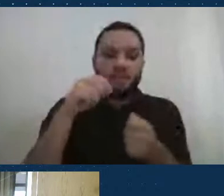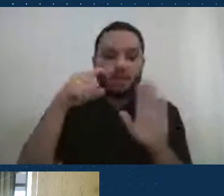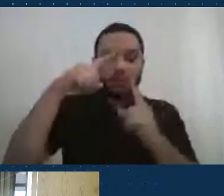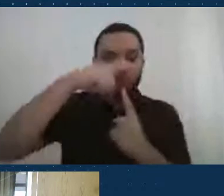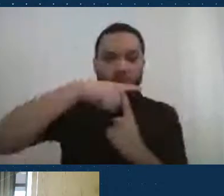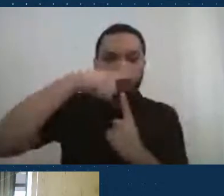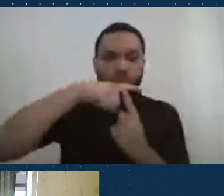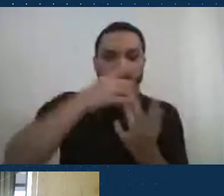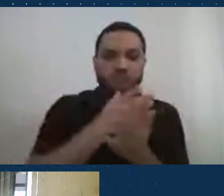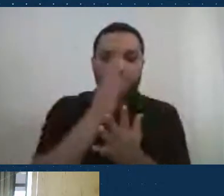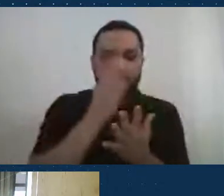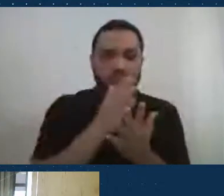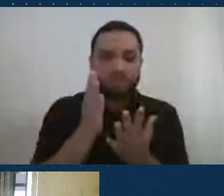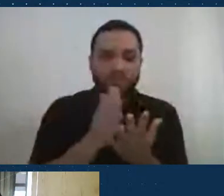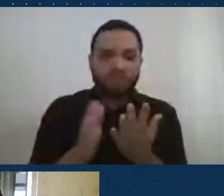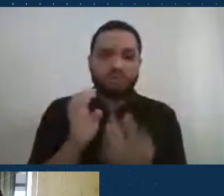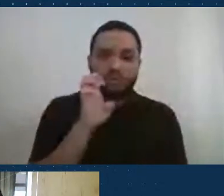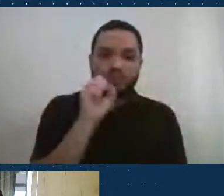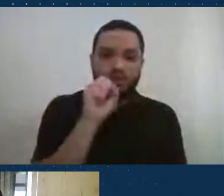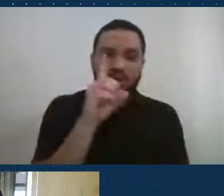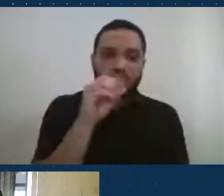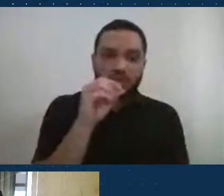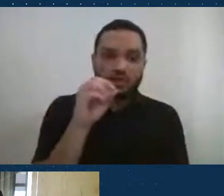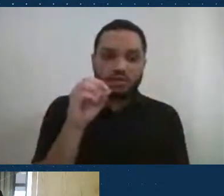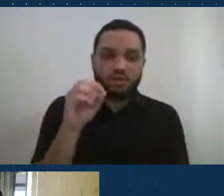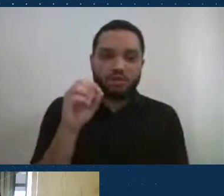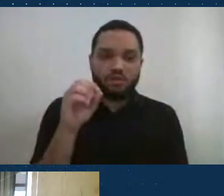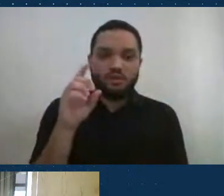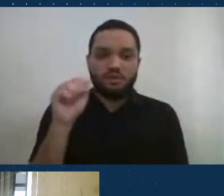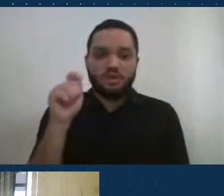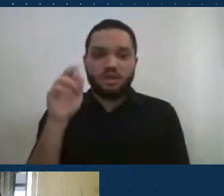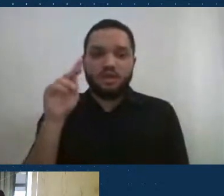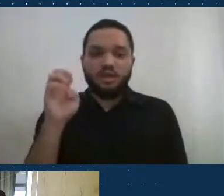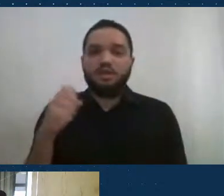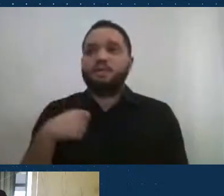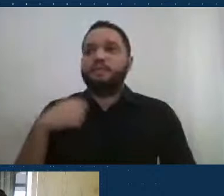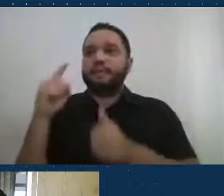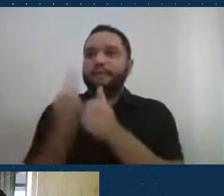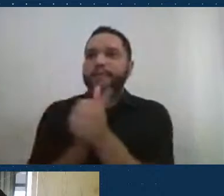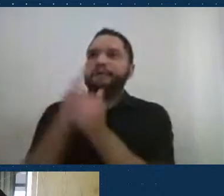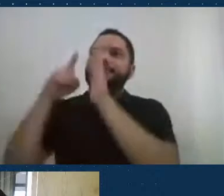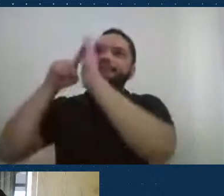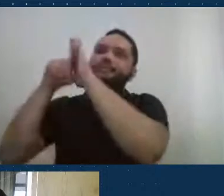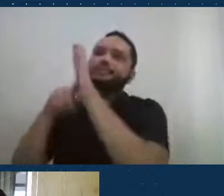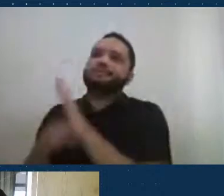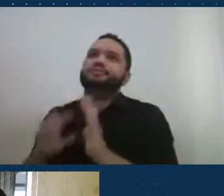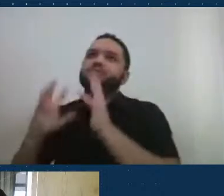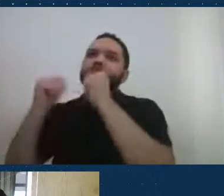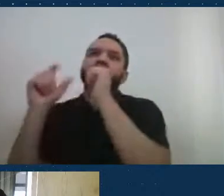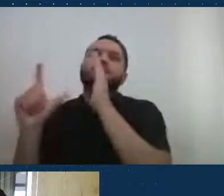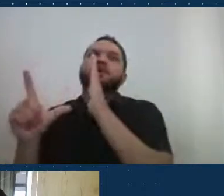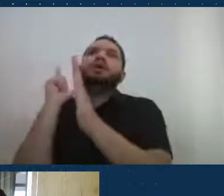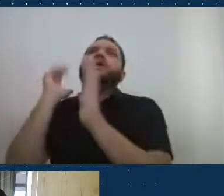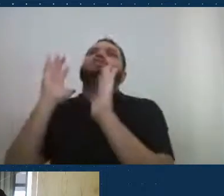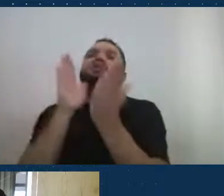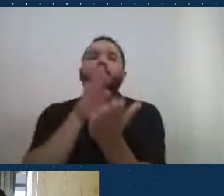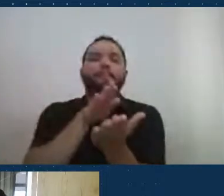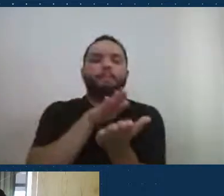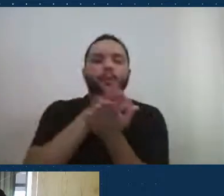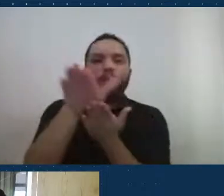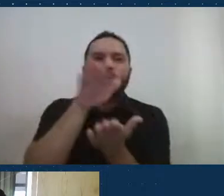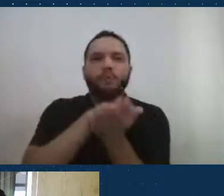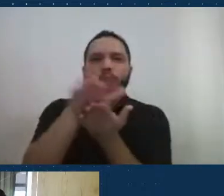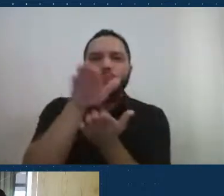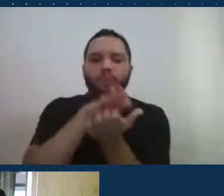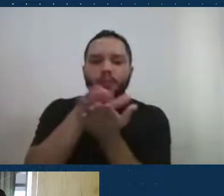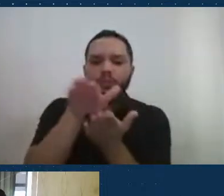chamado estado da arte. Ou seja, você vai fazer um levantamento de tudo que já foi publicado, ou pelo menos daquilo que você tiver ao seu